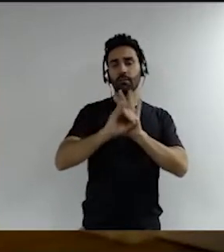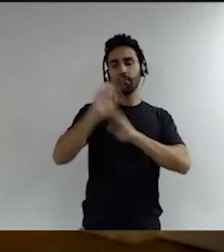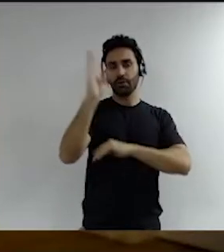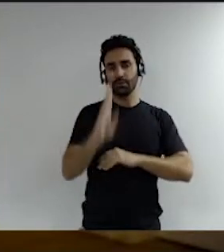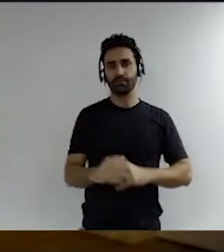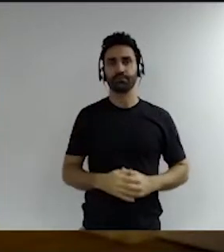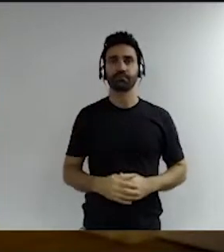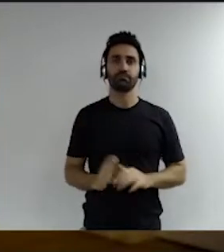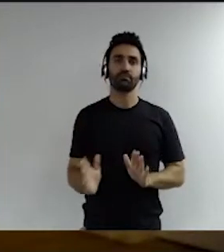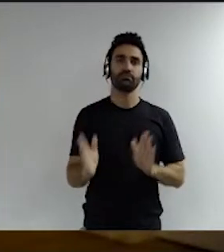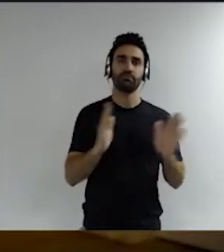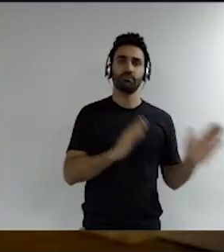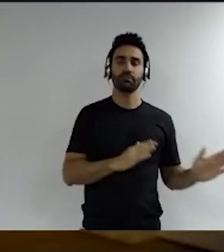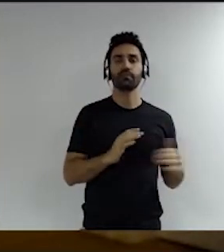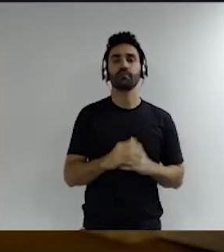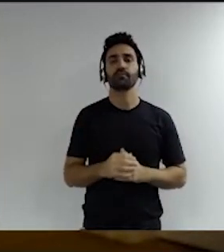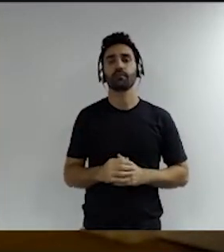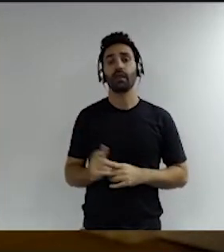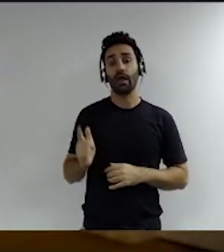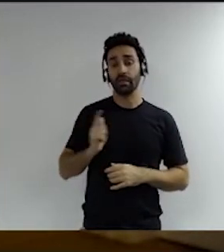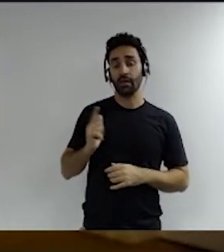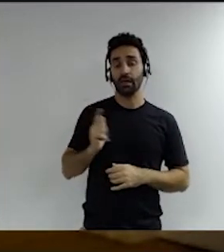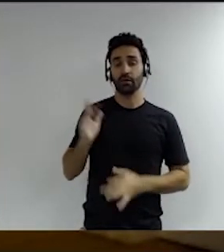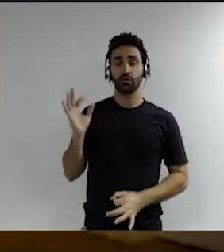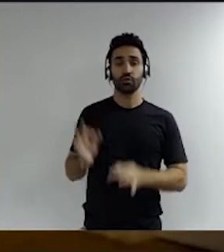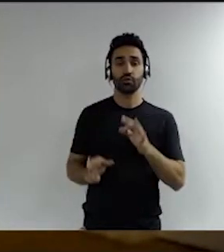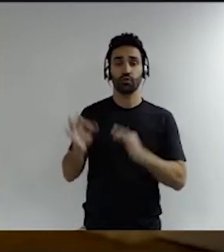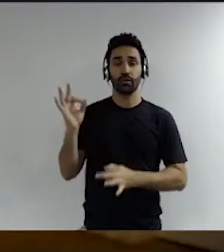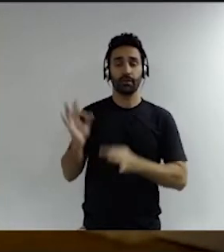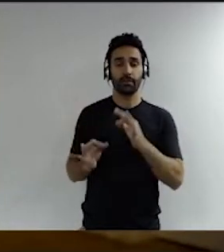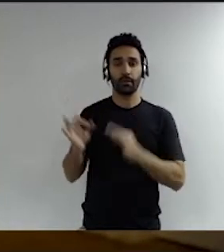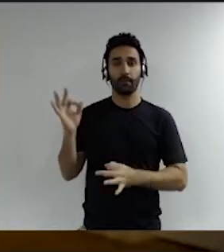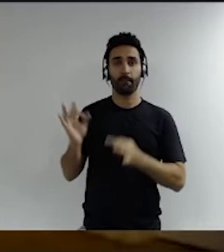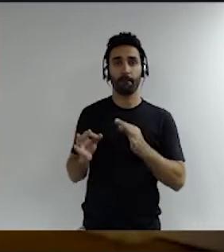De outro lado, nós temos os julgamentos